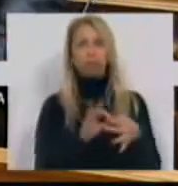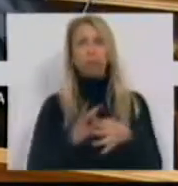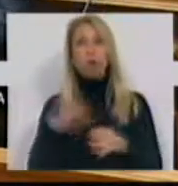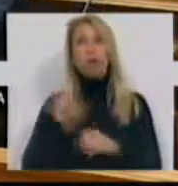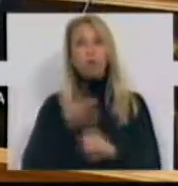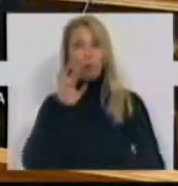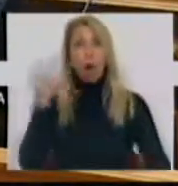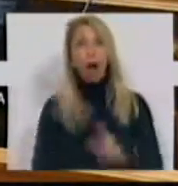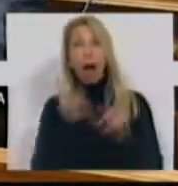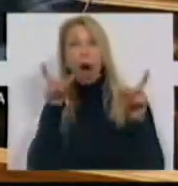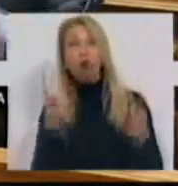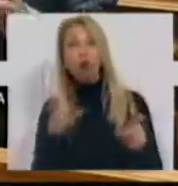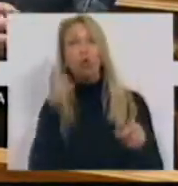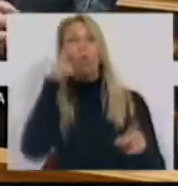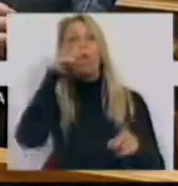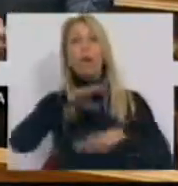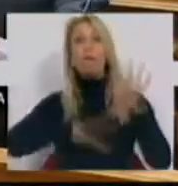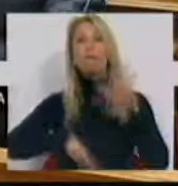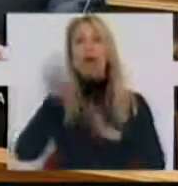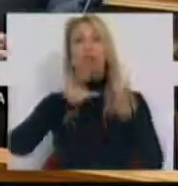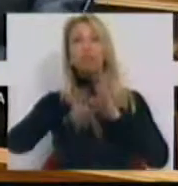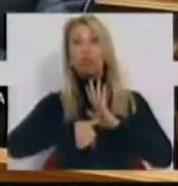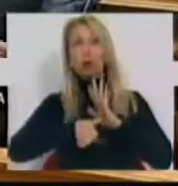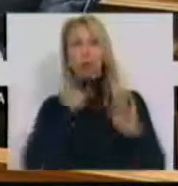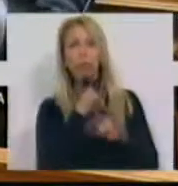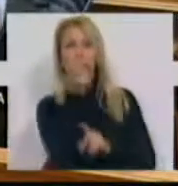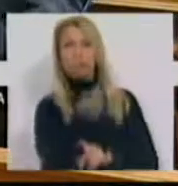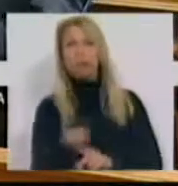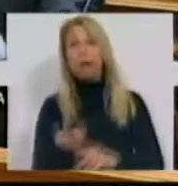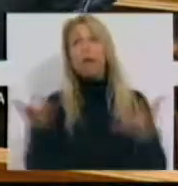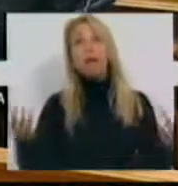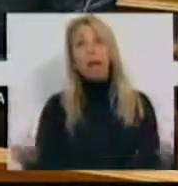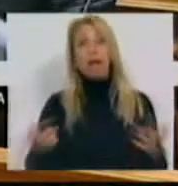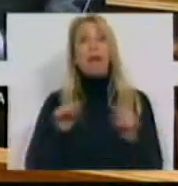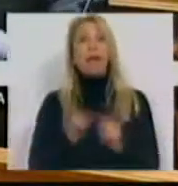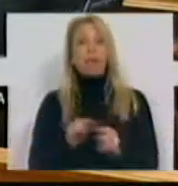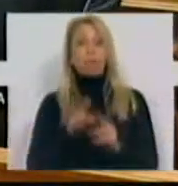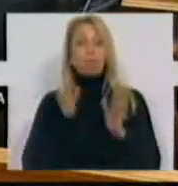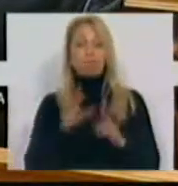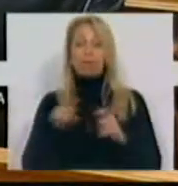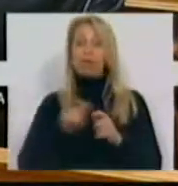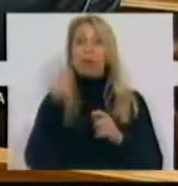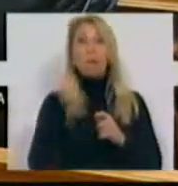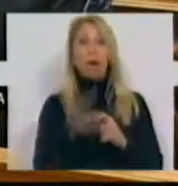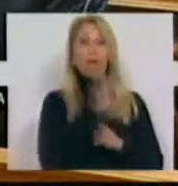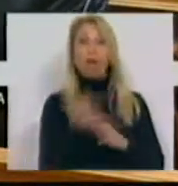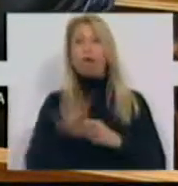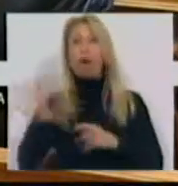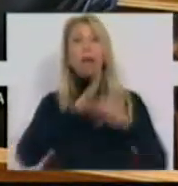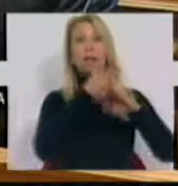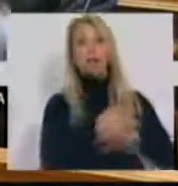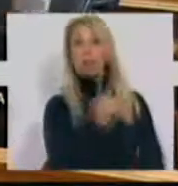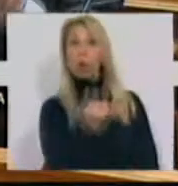auditores com a função dos projetistas e a função dos inspectores. Há que definir bem, muito bem, aqui as balizas e os campos de intervenção de cada um